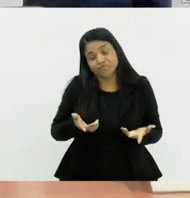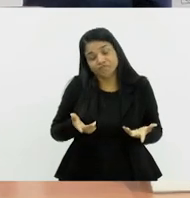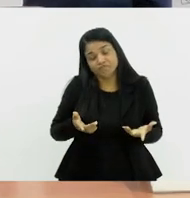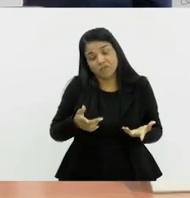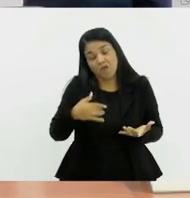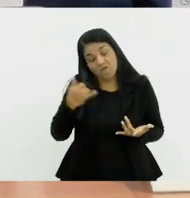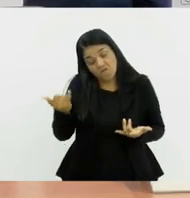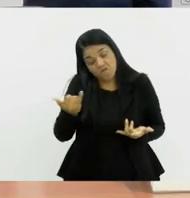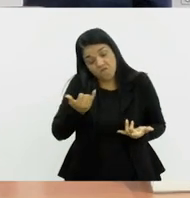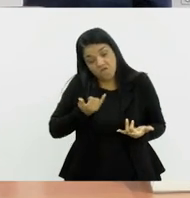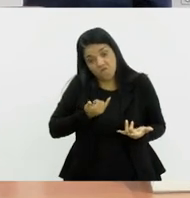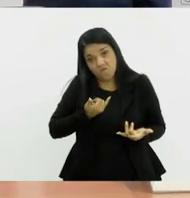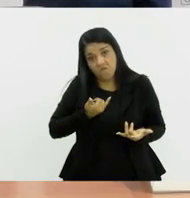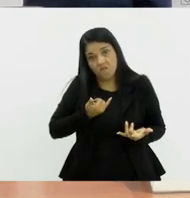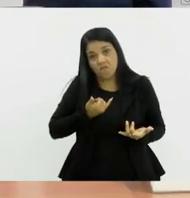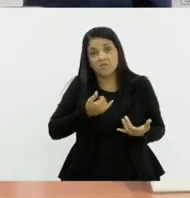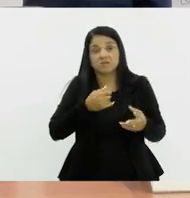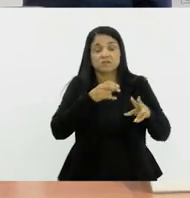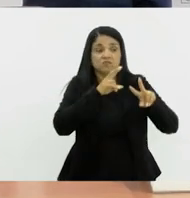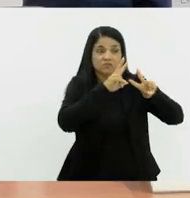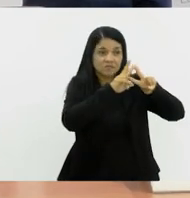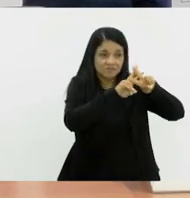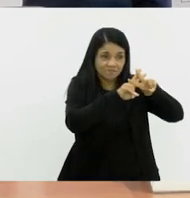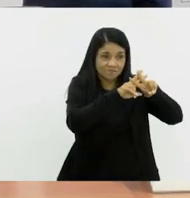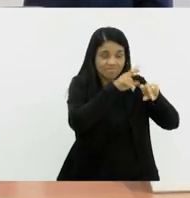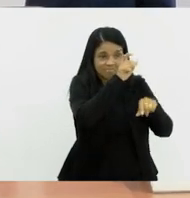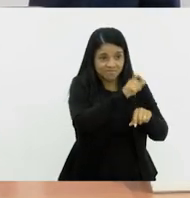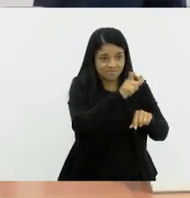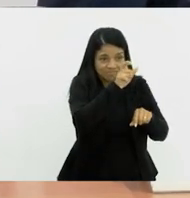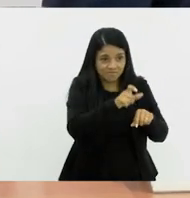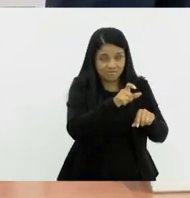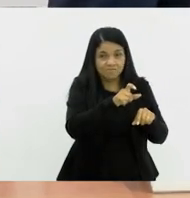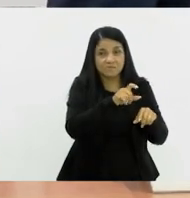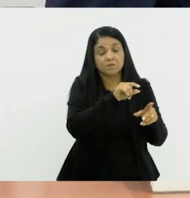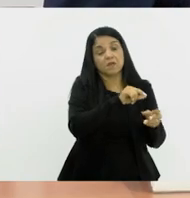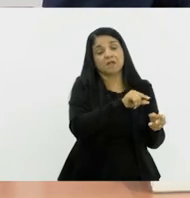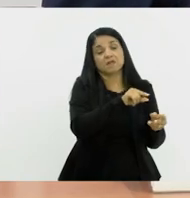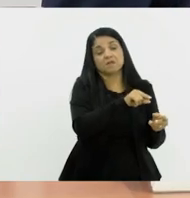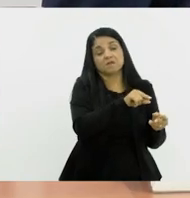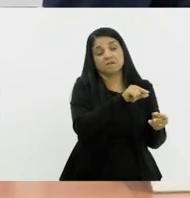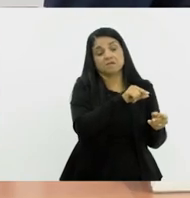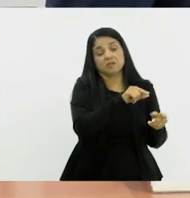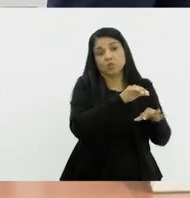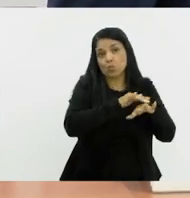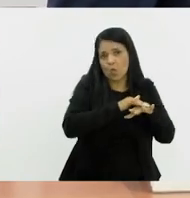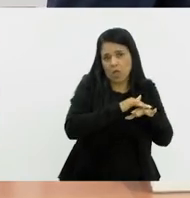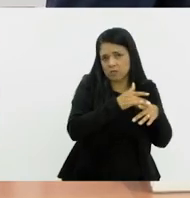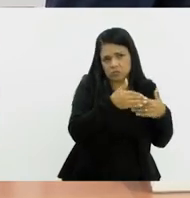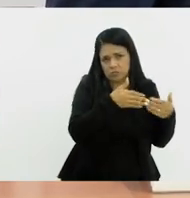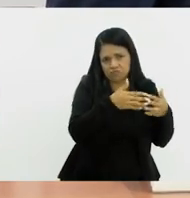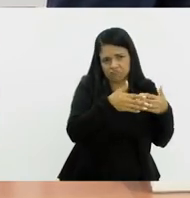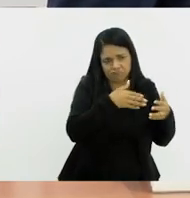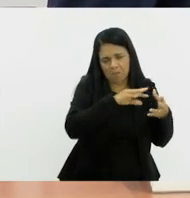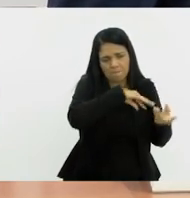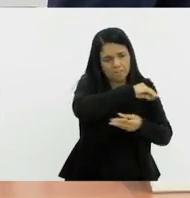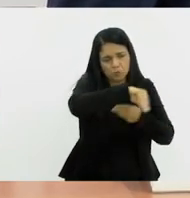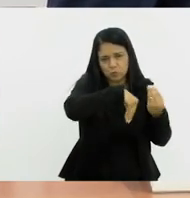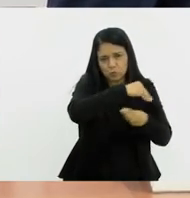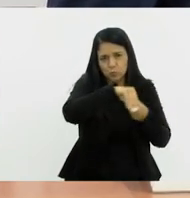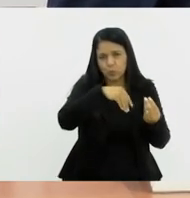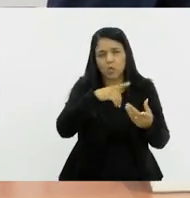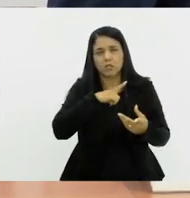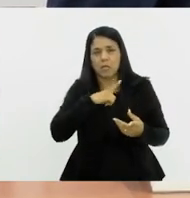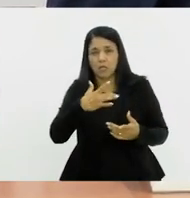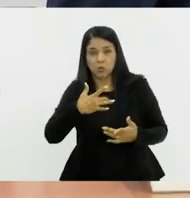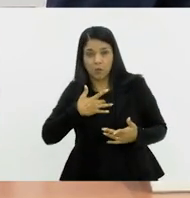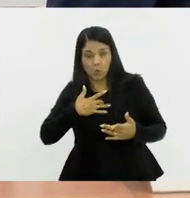Disse-se que levaria os presos não tuberculosos para o sanatório penal. Também não sei se é um bom... Porque eles vão todos misturados. Né? Quem tem tuberculose, que não